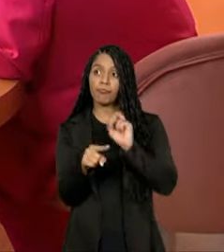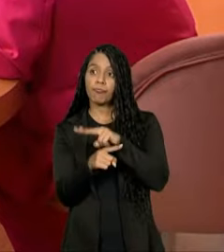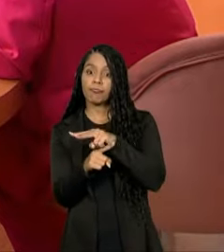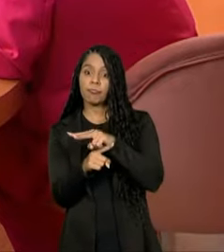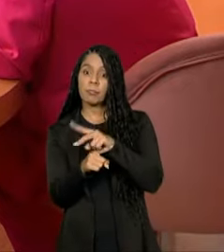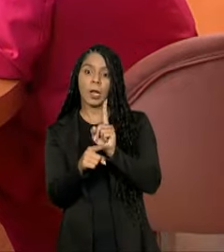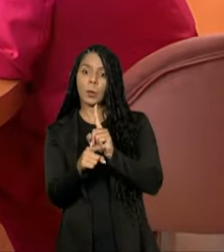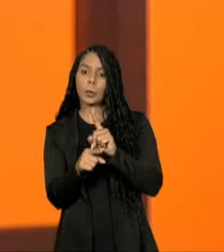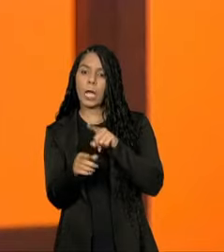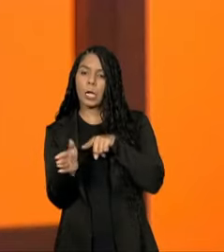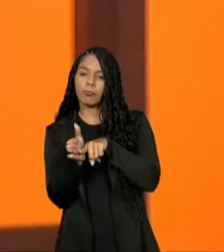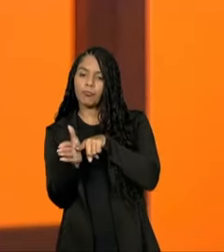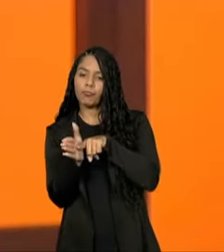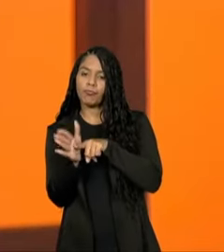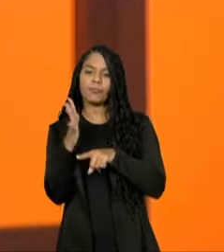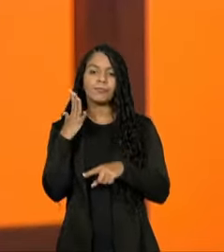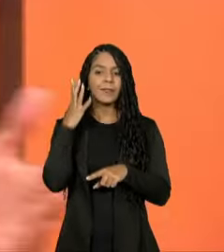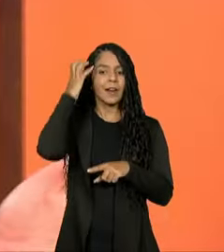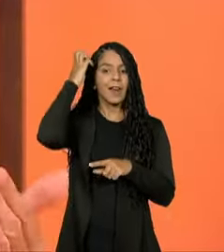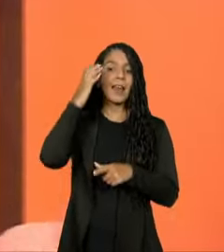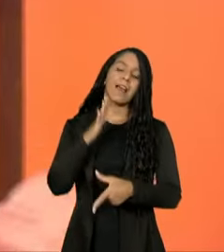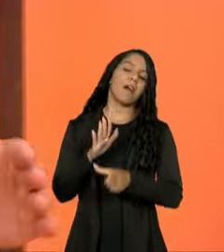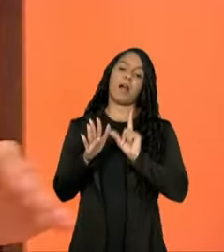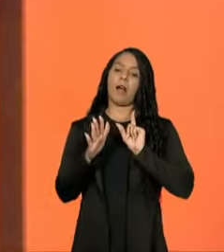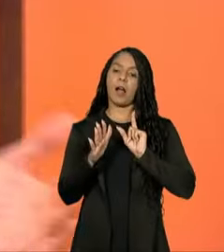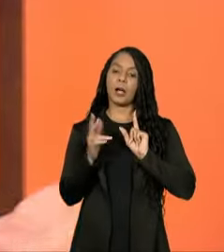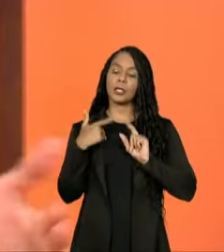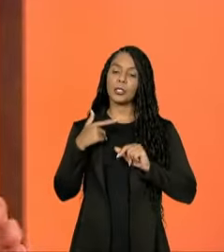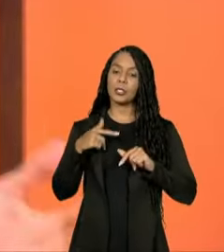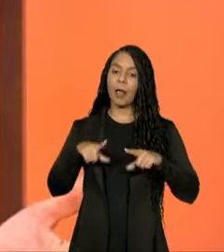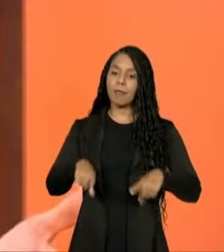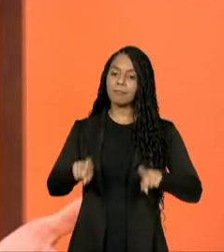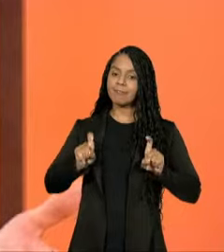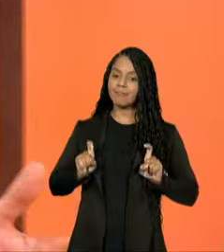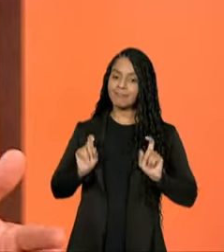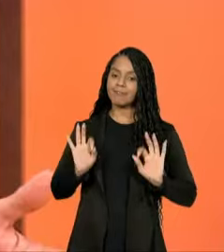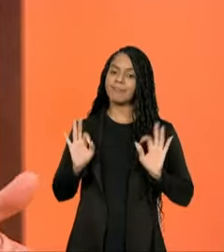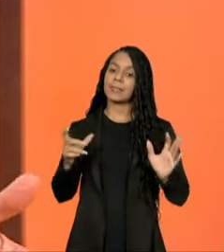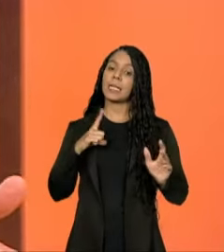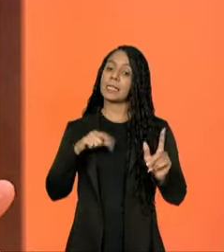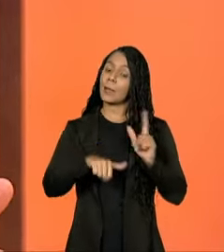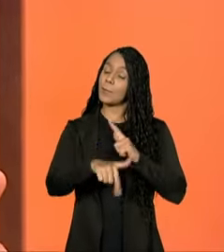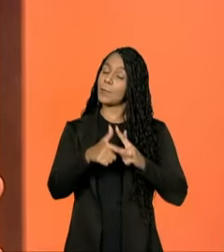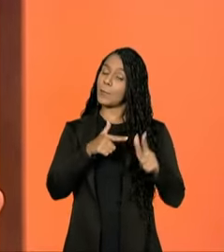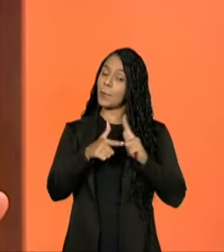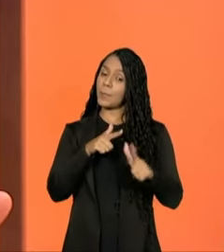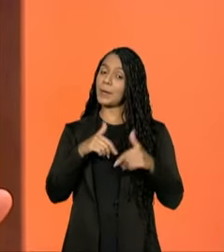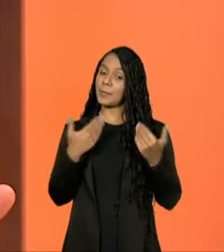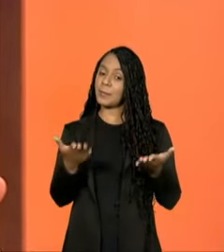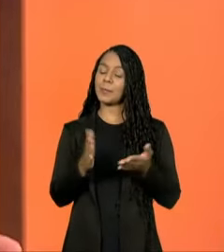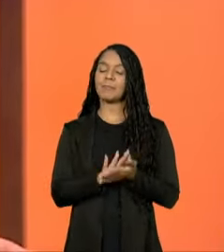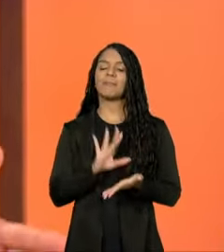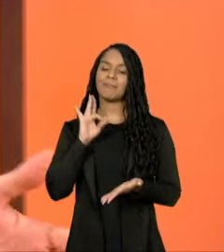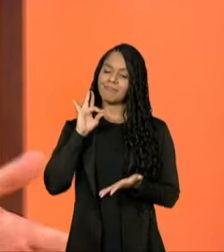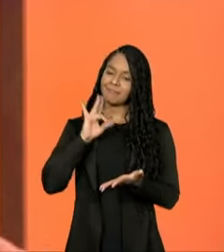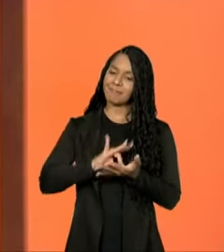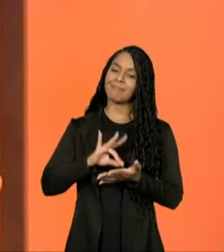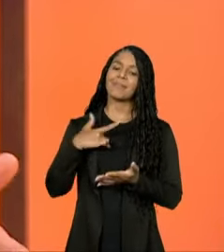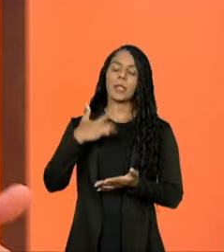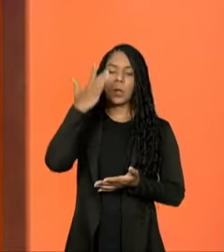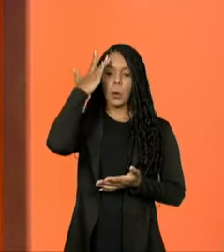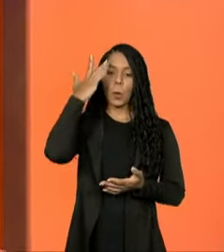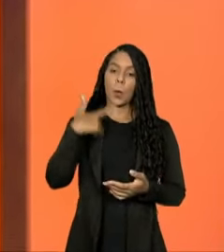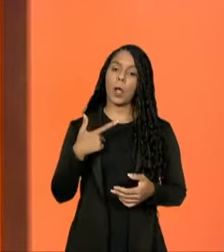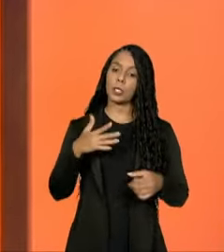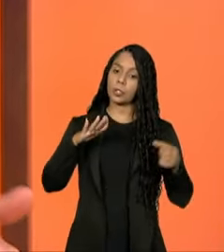estar monitorando a Marielle antes dela assumir. Então, o tempo aí tem um problema, né? Para você entender. Então, na verdade, eu acho que ele